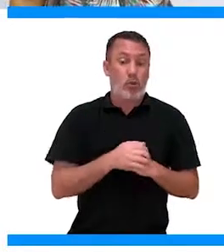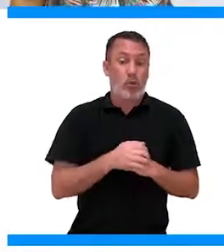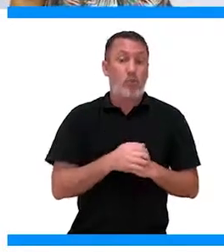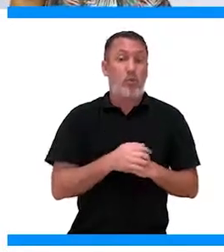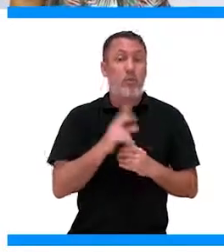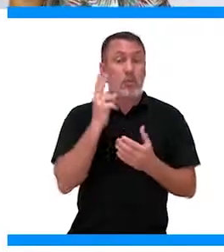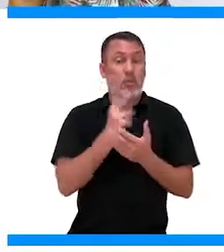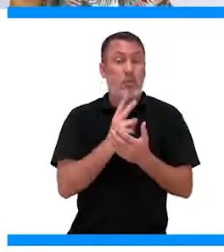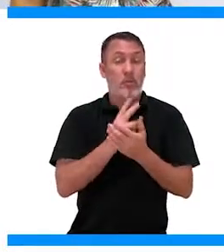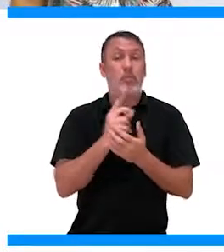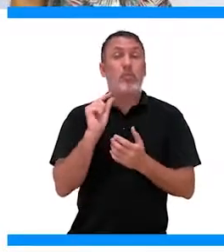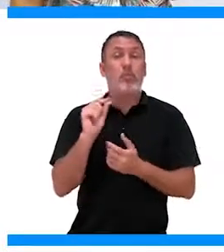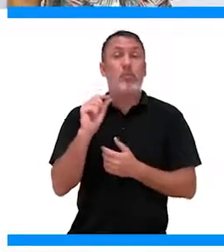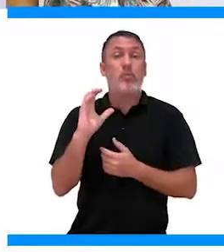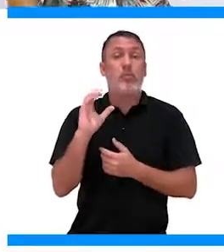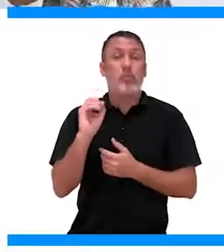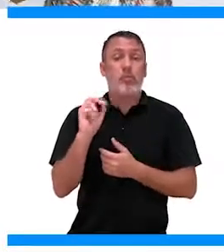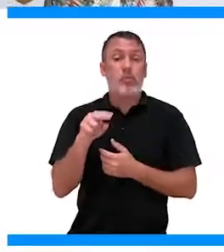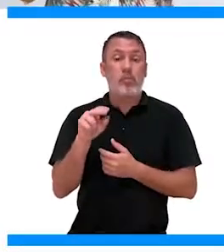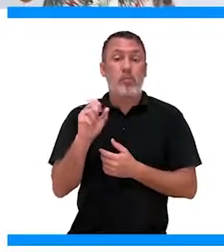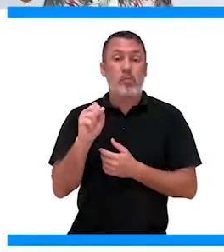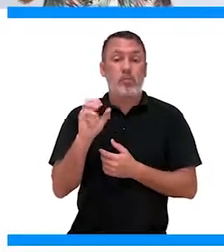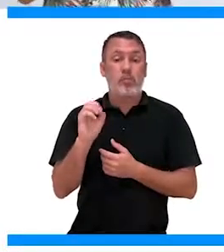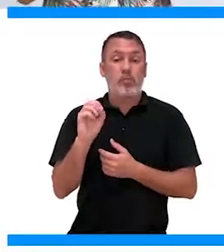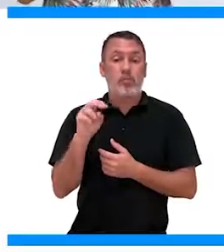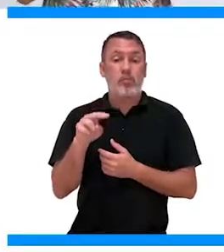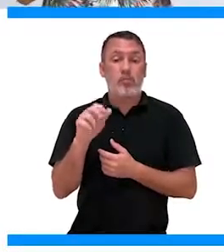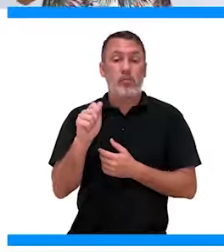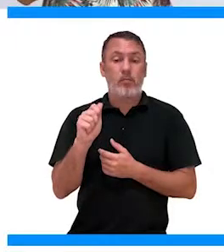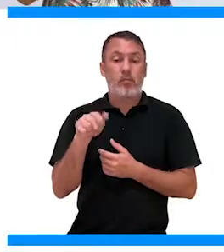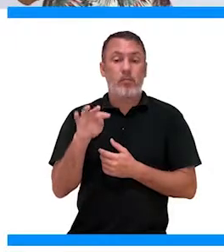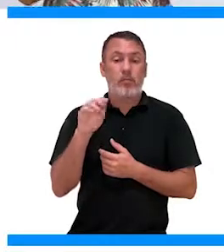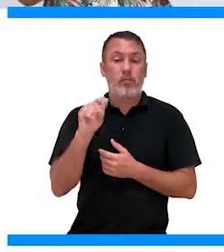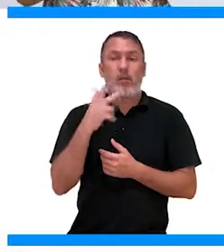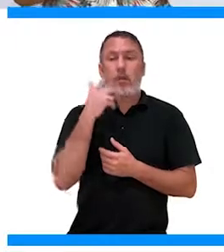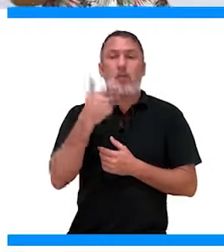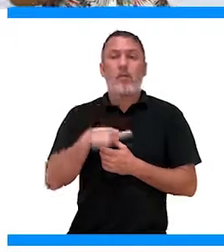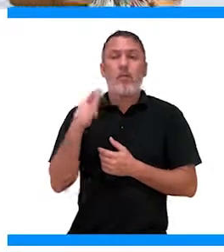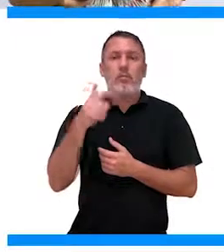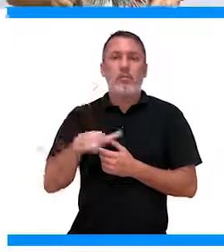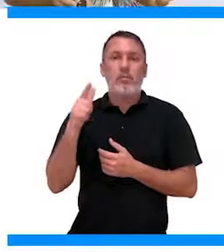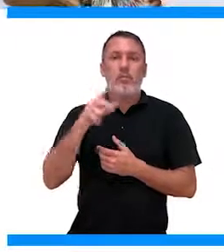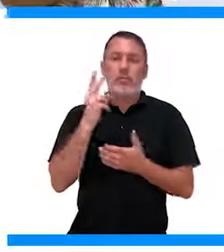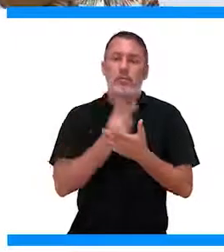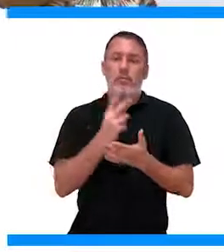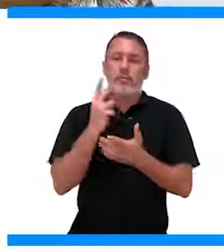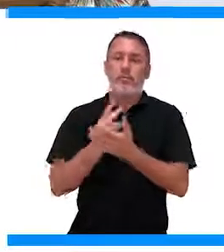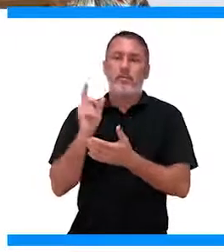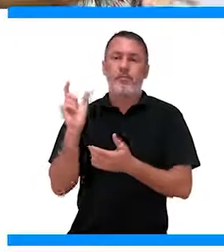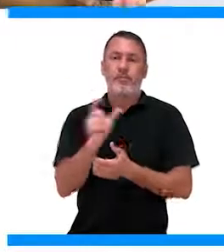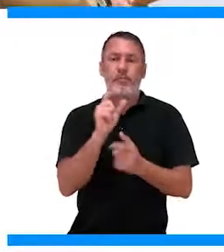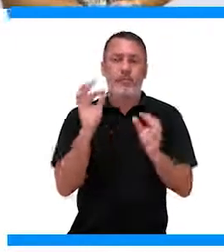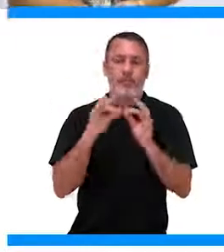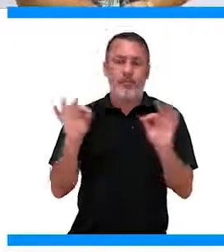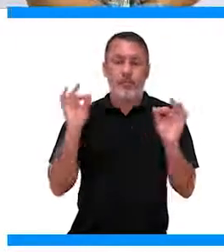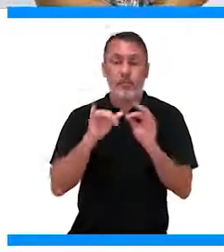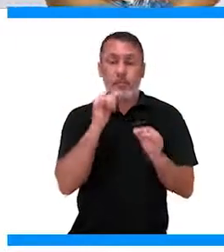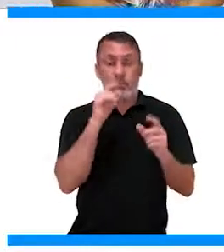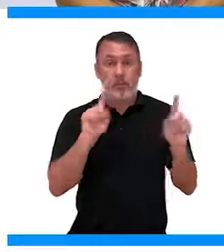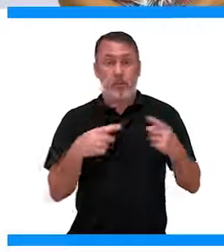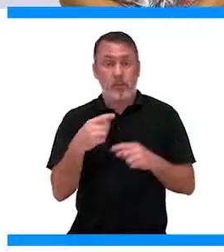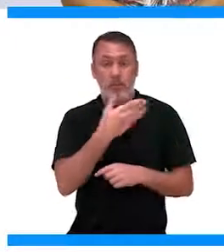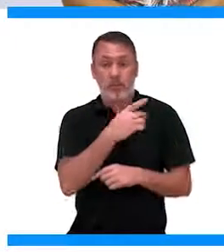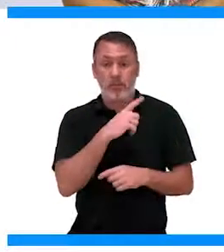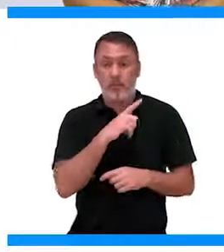de um mesmo som consonantal, ou seja, é o mesmo som de consoantes, é repetido o tempo todo numa frase, né? Aqui a gente tem